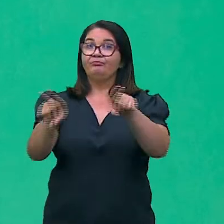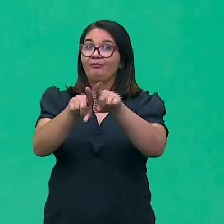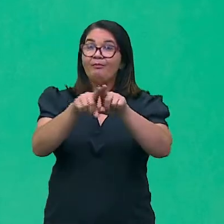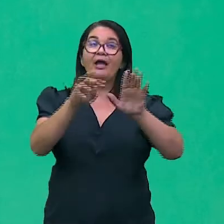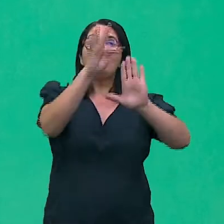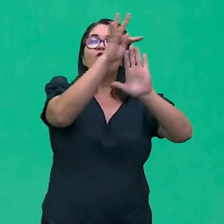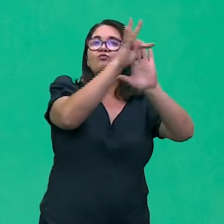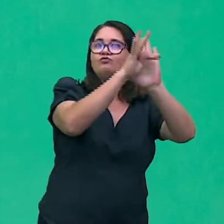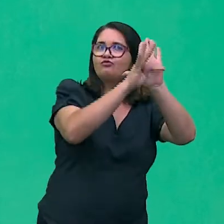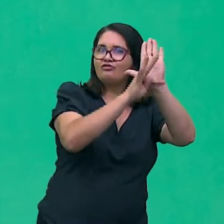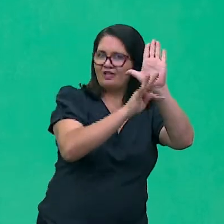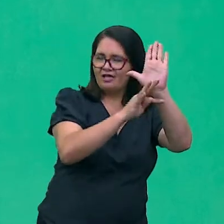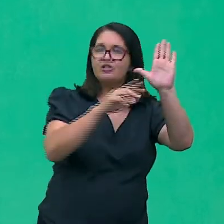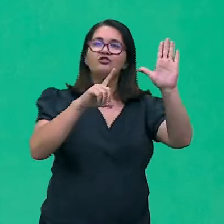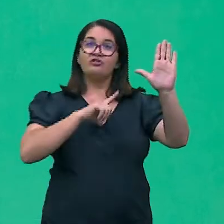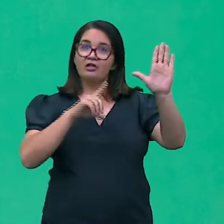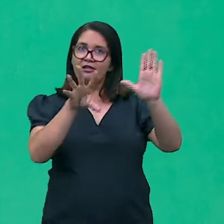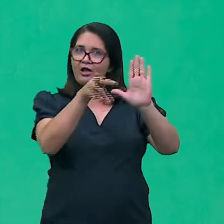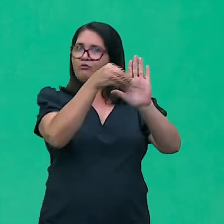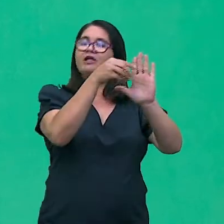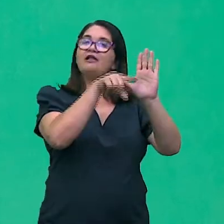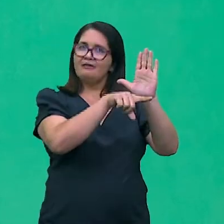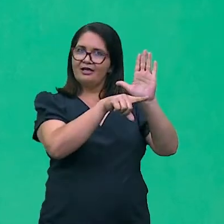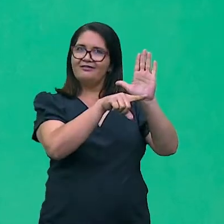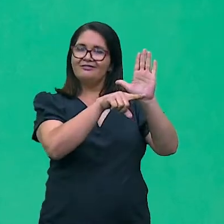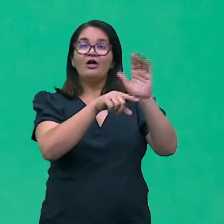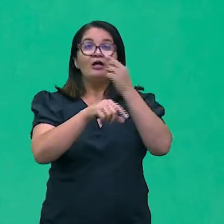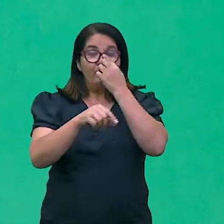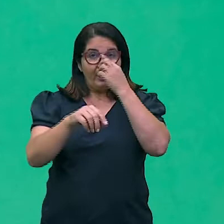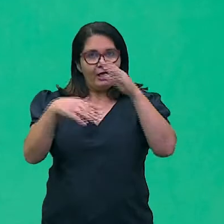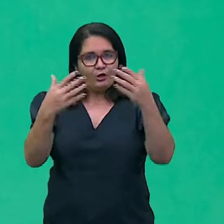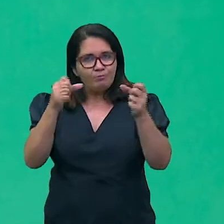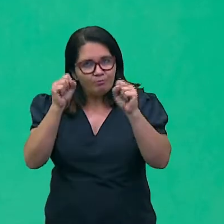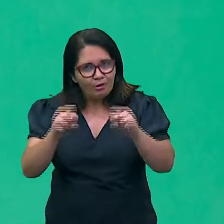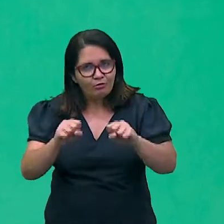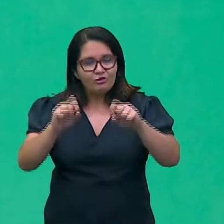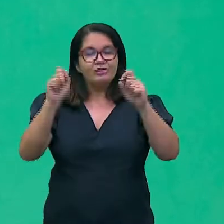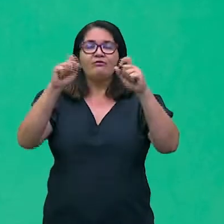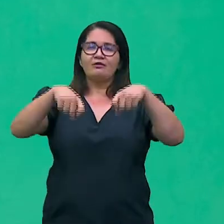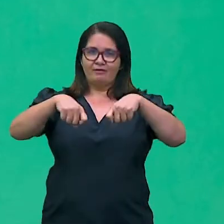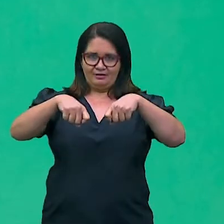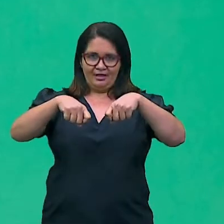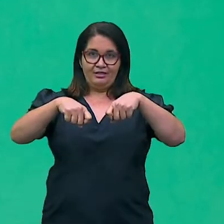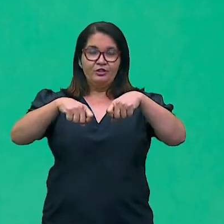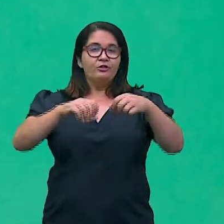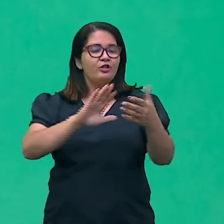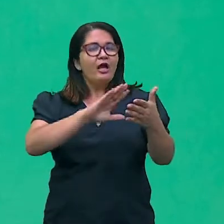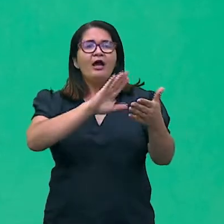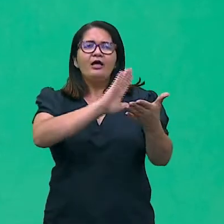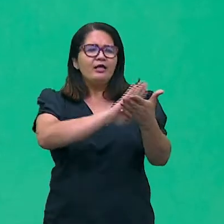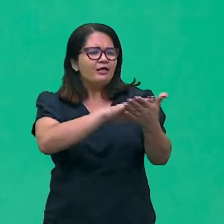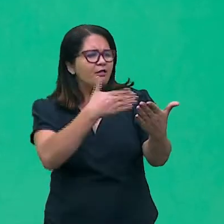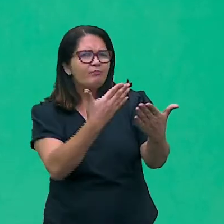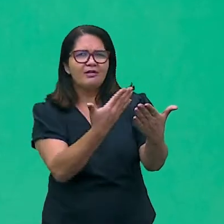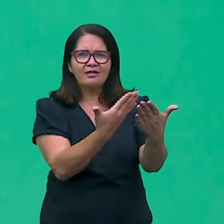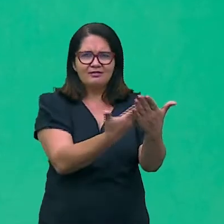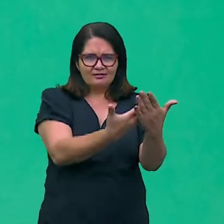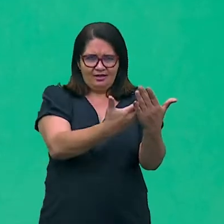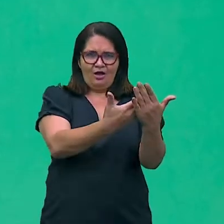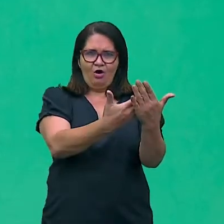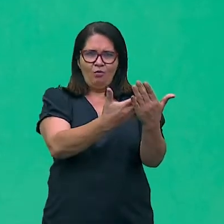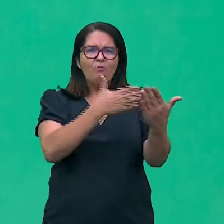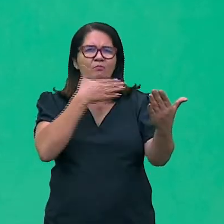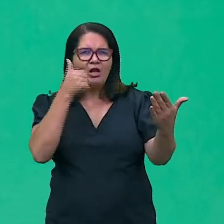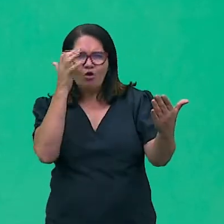utilizam conotações demandam maior capacidade na interpretação, já que a linguagem não é